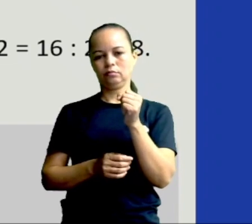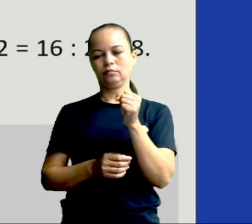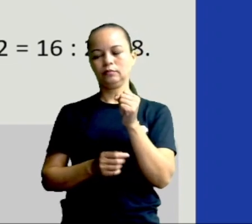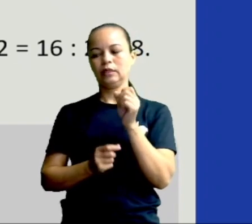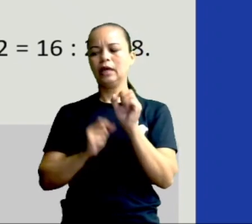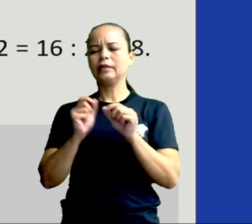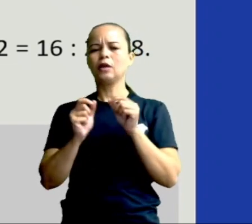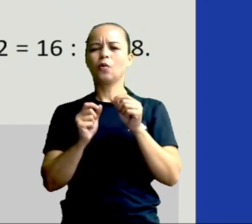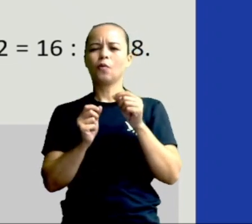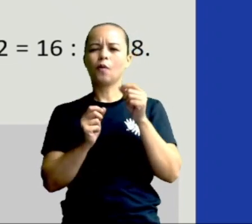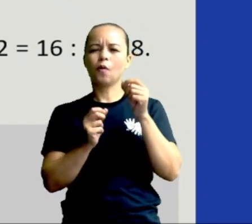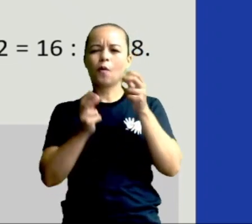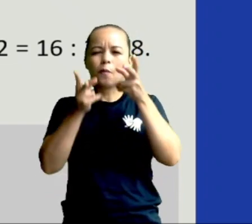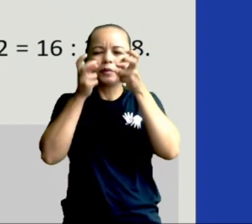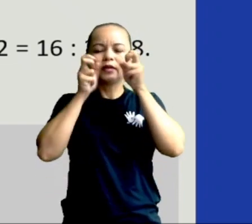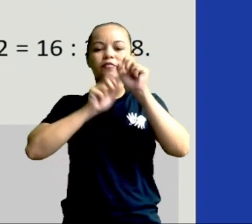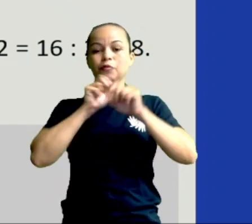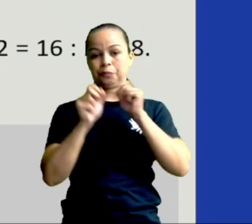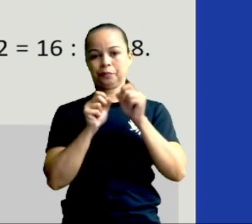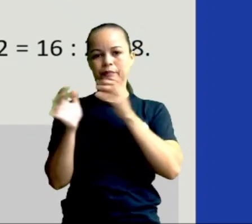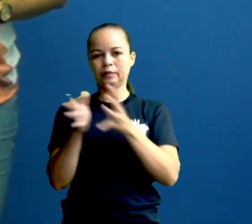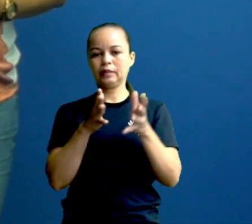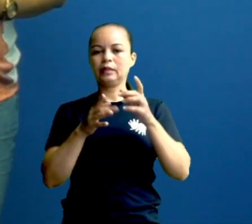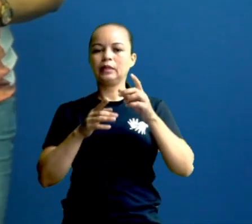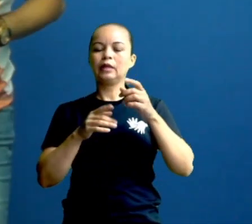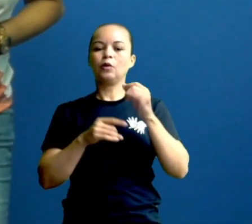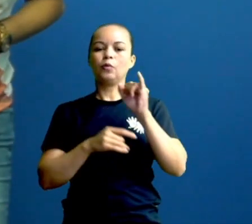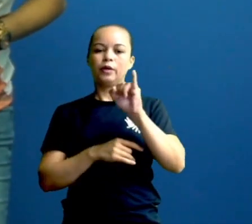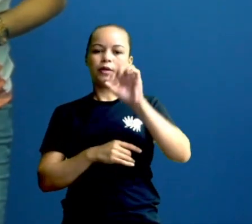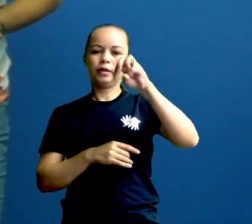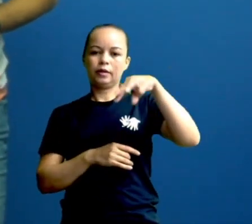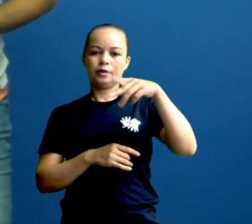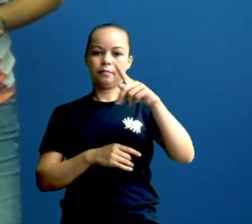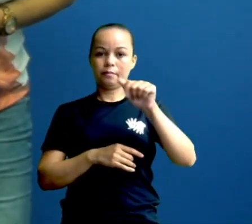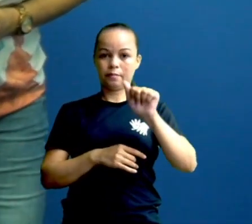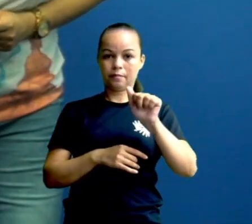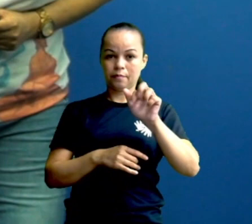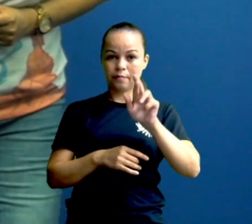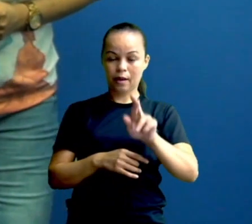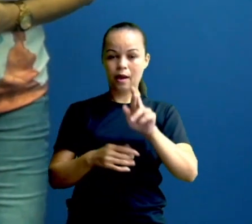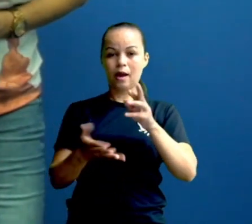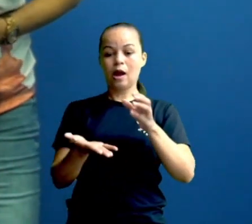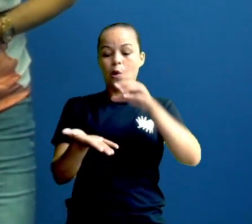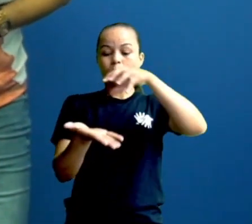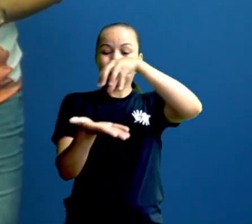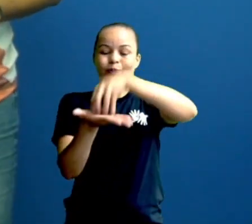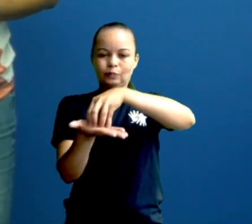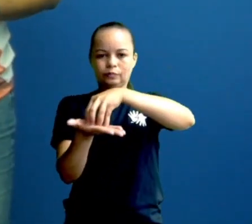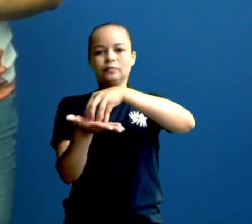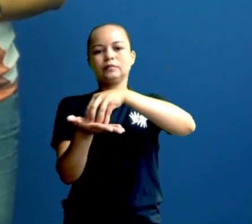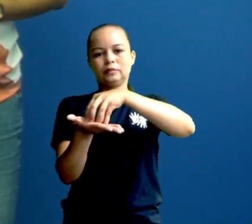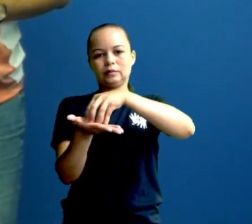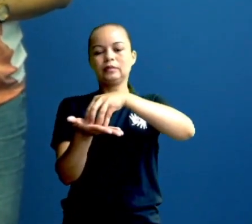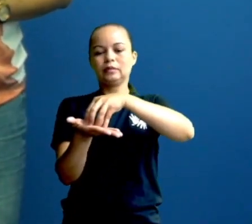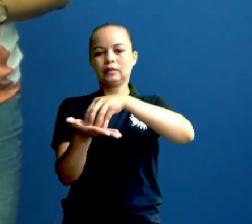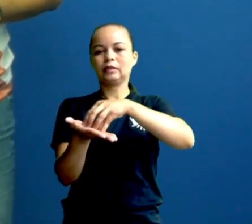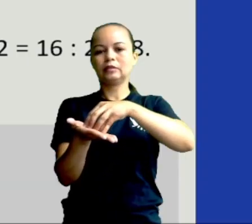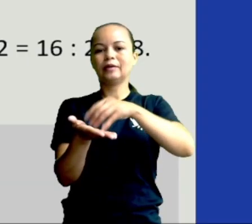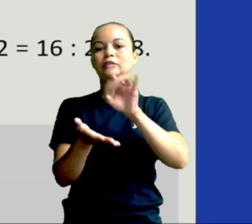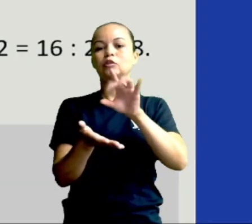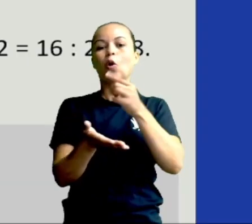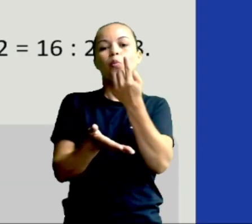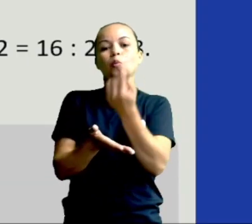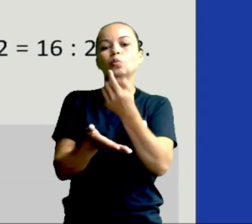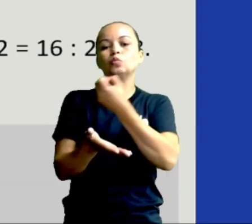toda vez que eu tiver uma quantidade ímpar de elementos, o termo central vai ser a minha